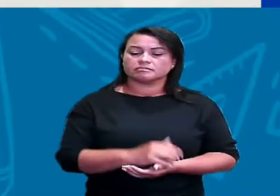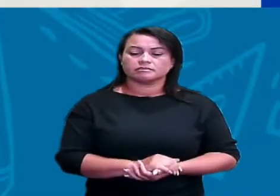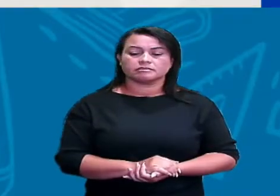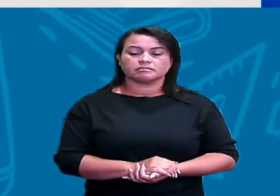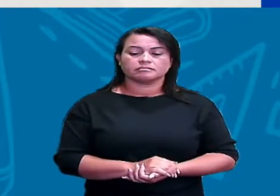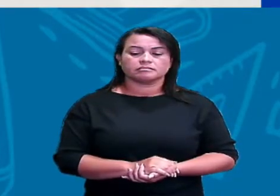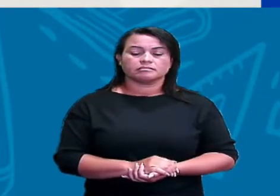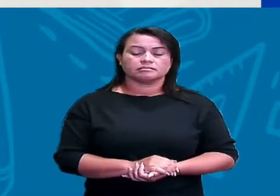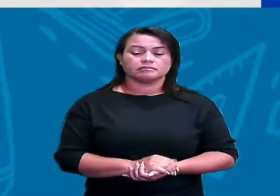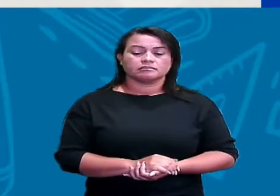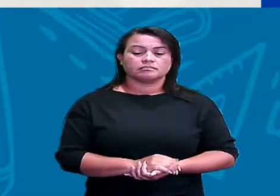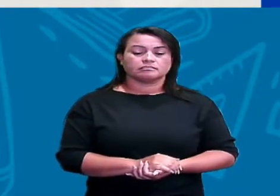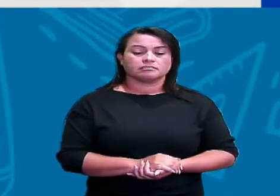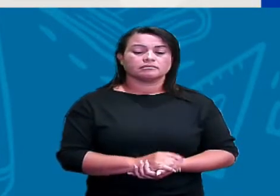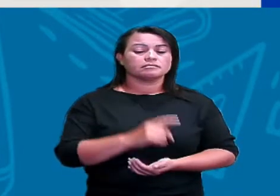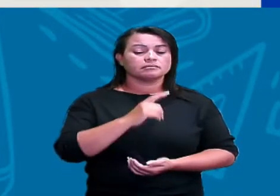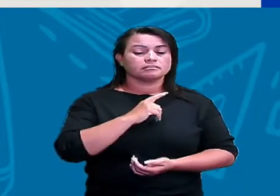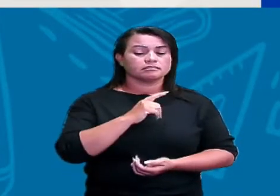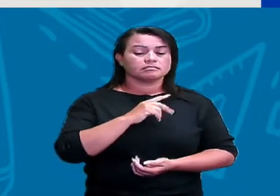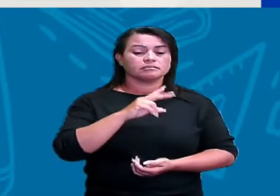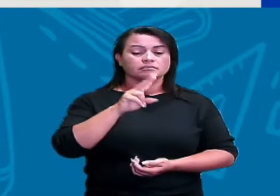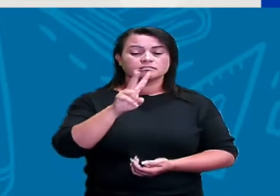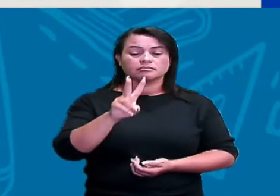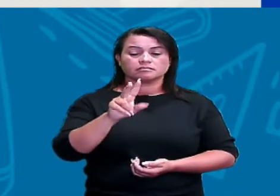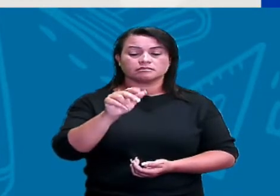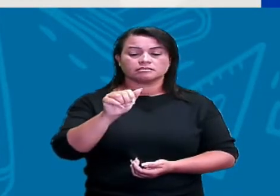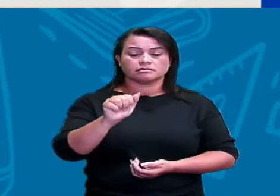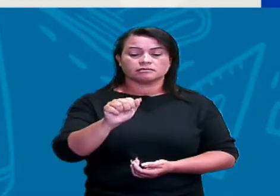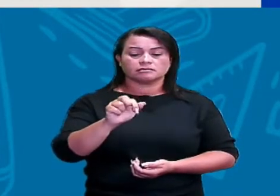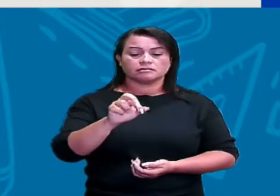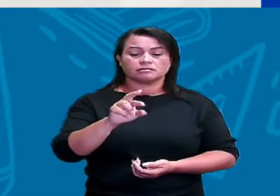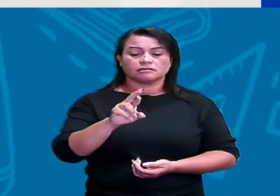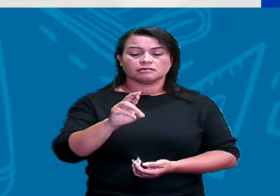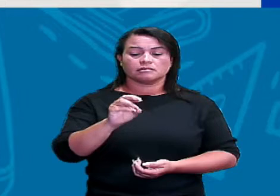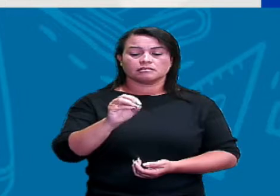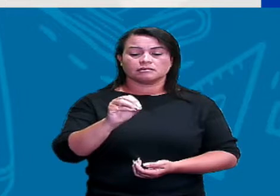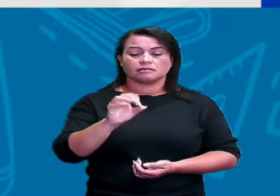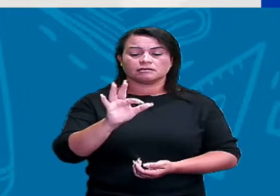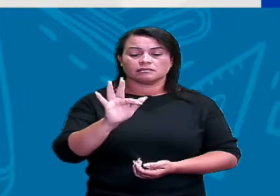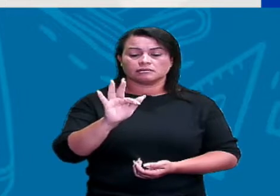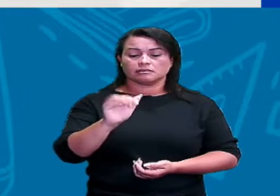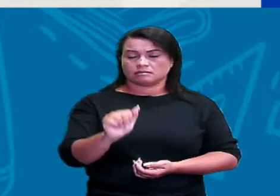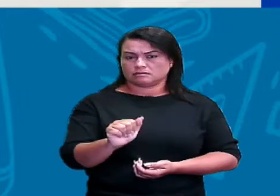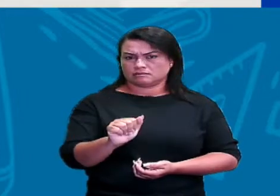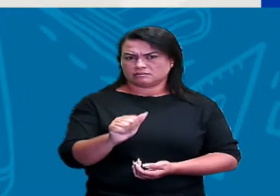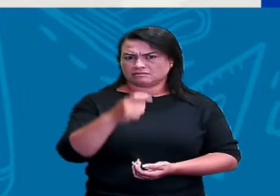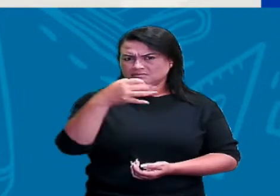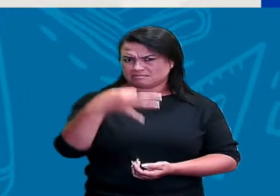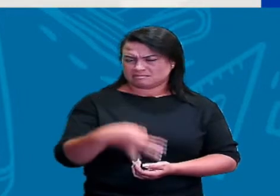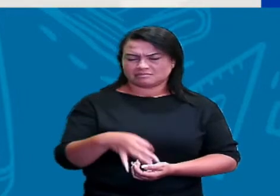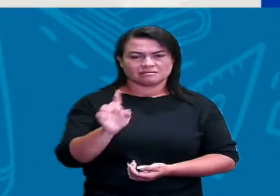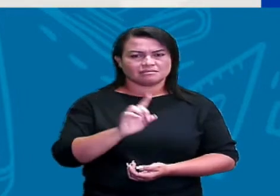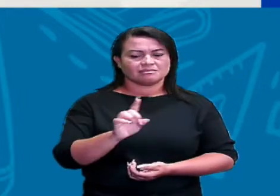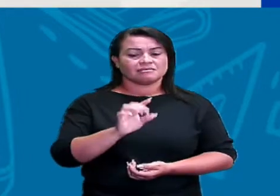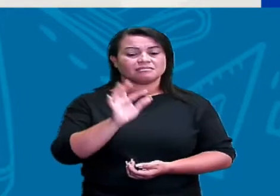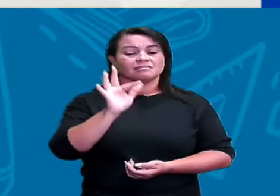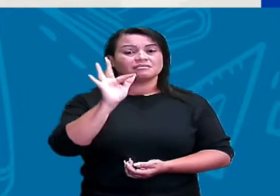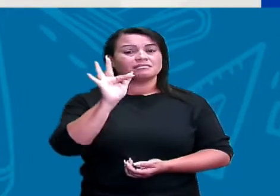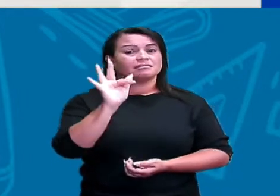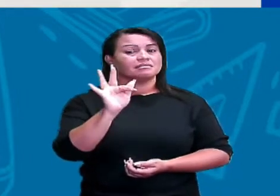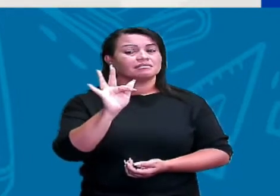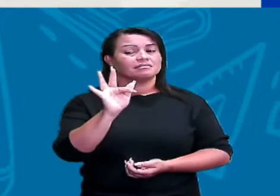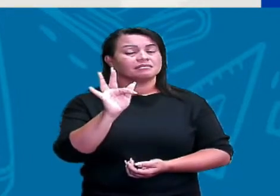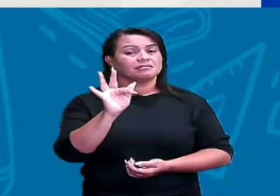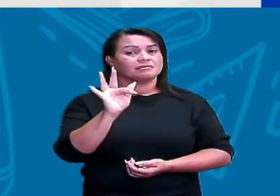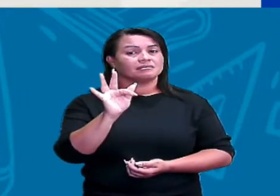ó, eu tenho aí varofa. E a gente não escreve varofa, a gente escreve fa,